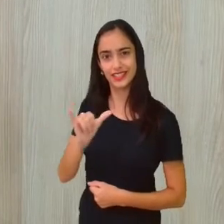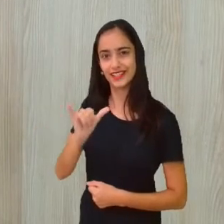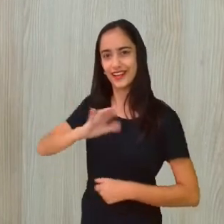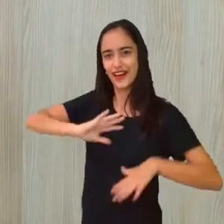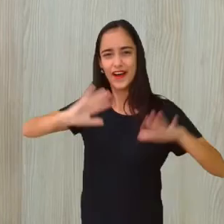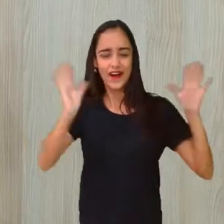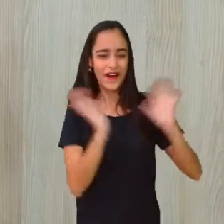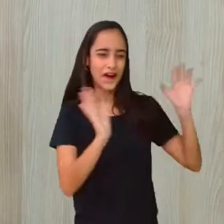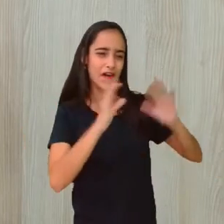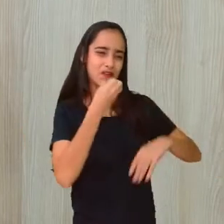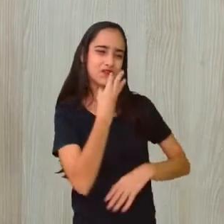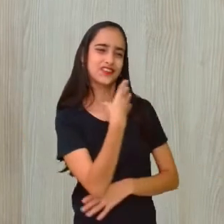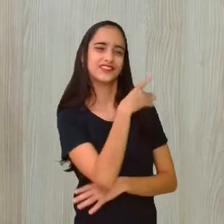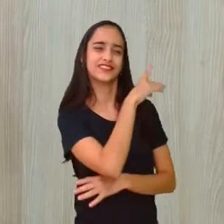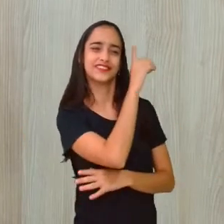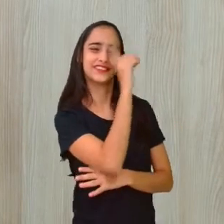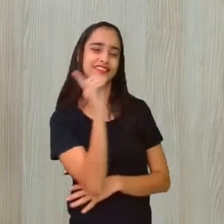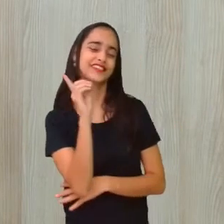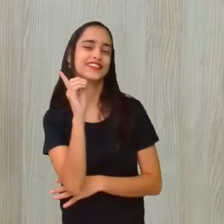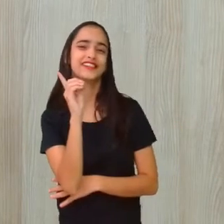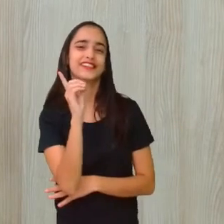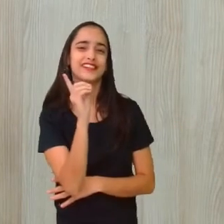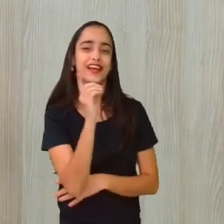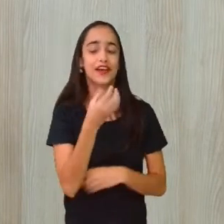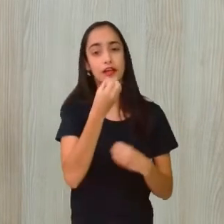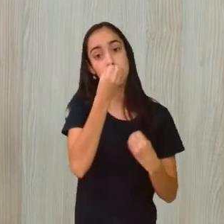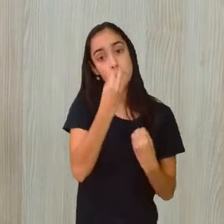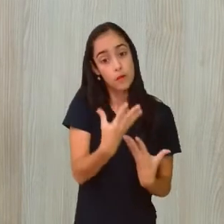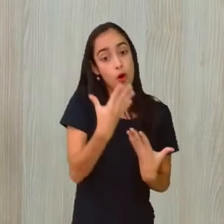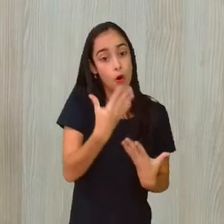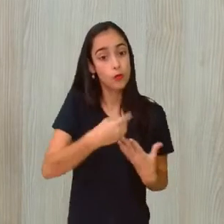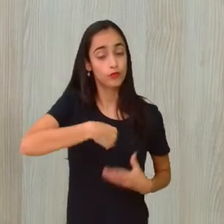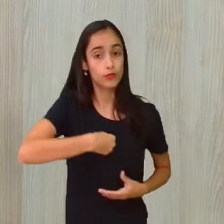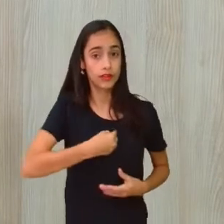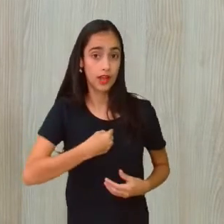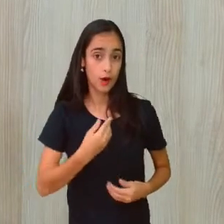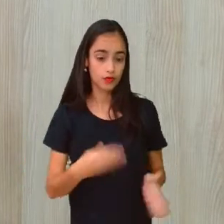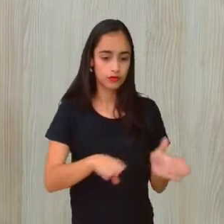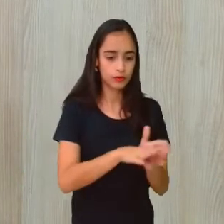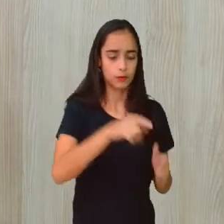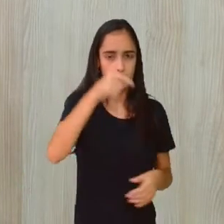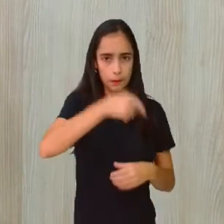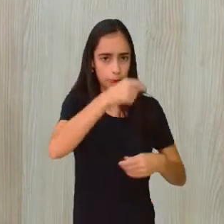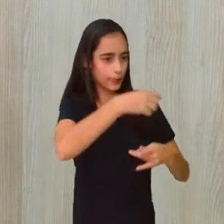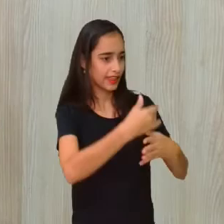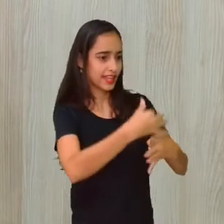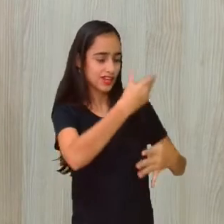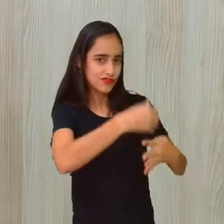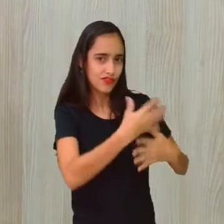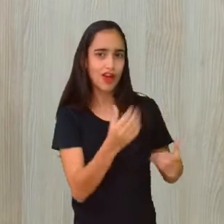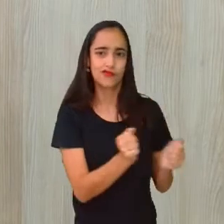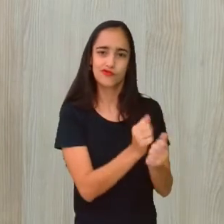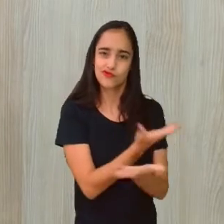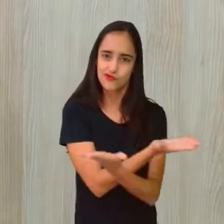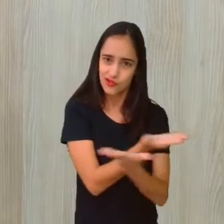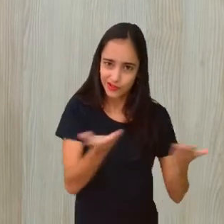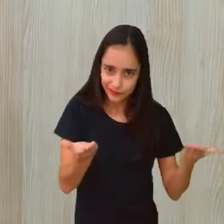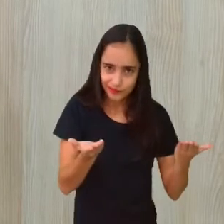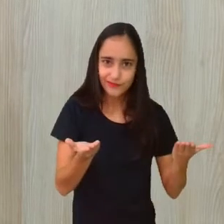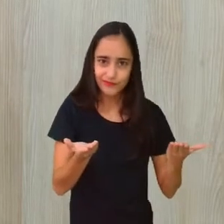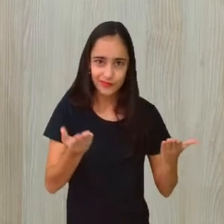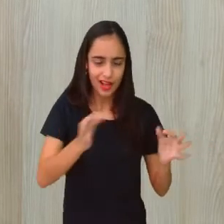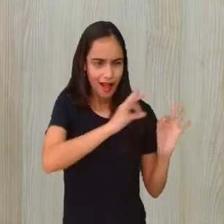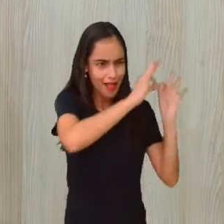pessoal, bom dia, Lu. Que bom que eu tô aqui nesse chat com você, né, vou assistir uma aula